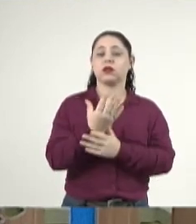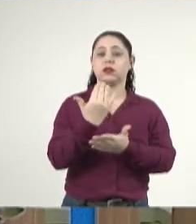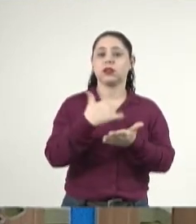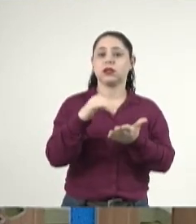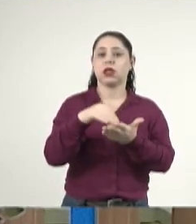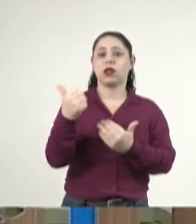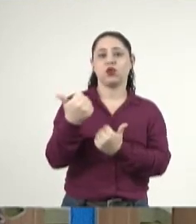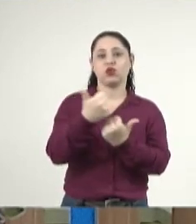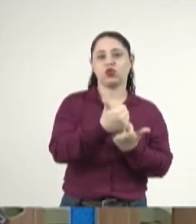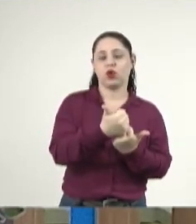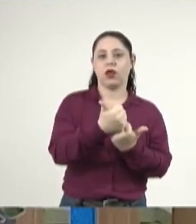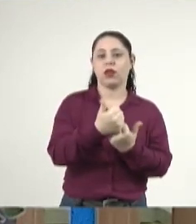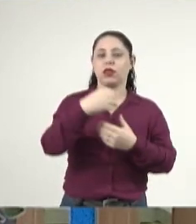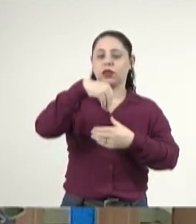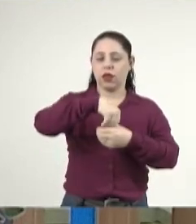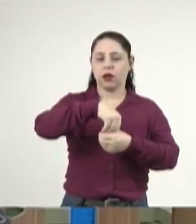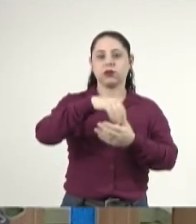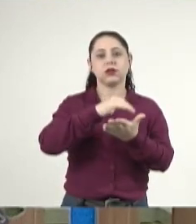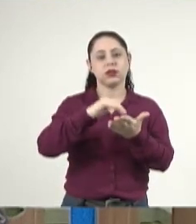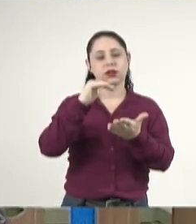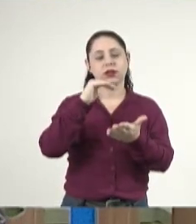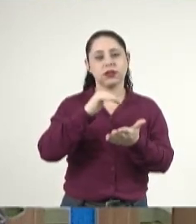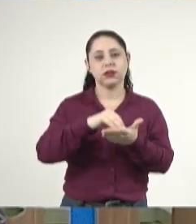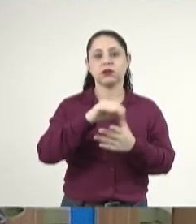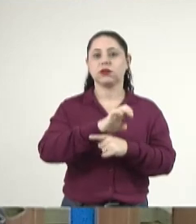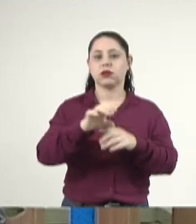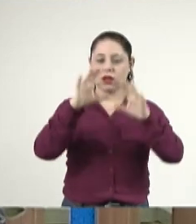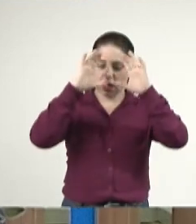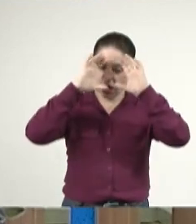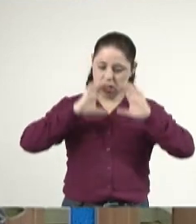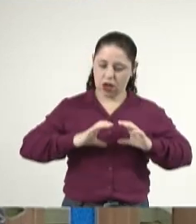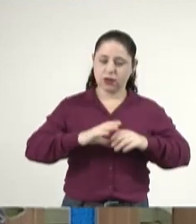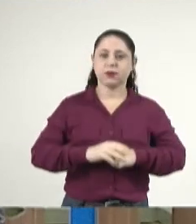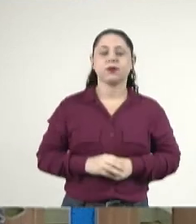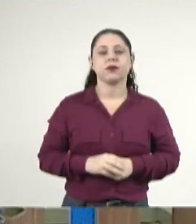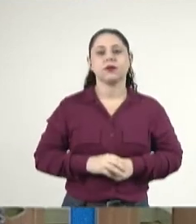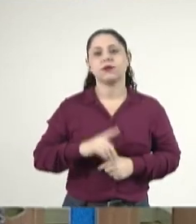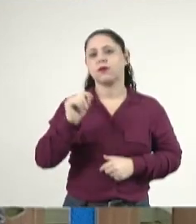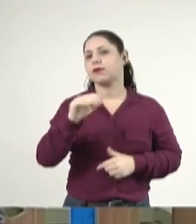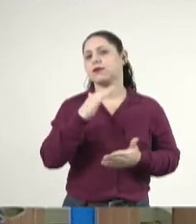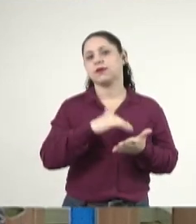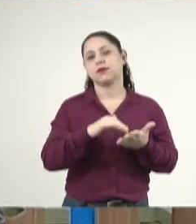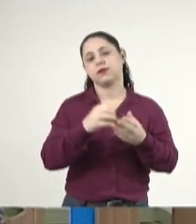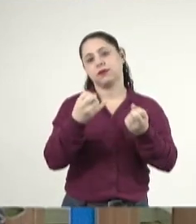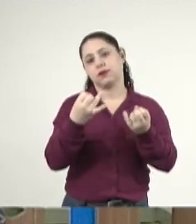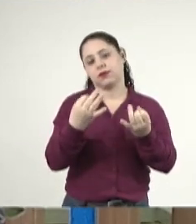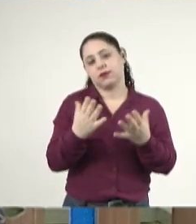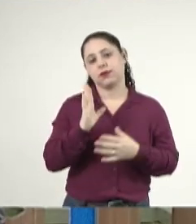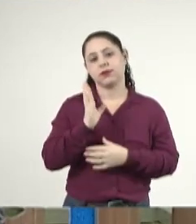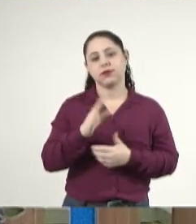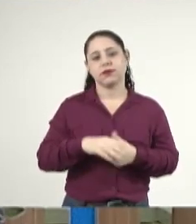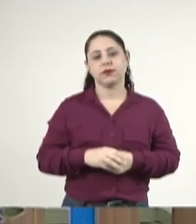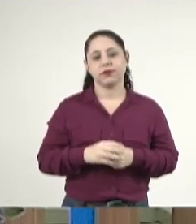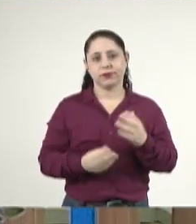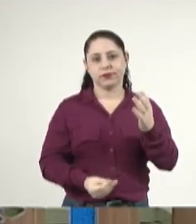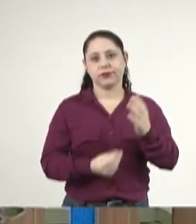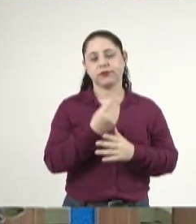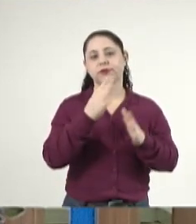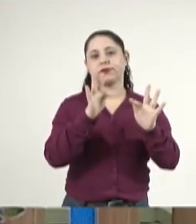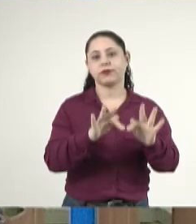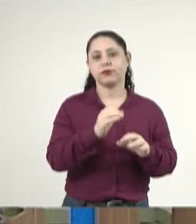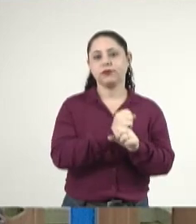secretário adjunto na Secretaria de Estado de Cidadania. Essa secretaria, como nós já explicamos, ela foi criada no